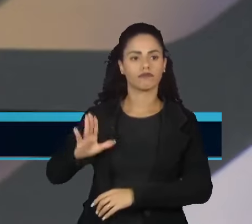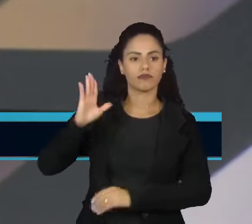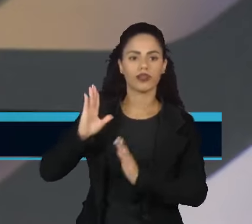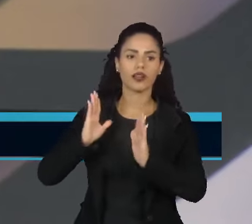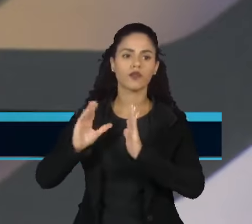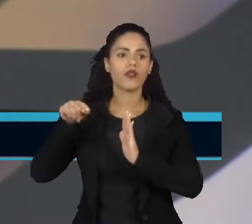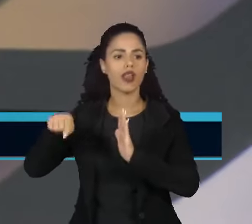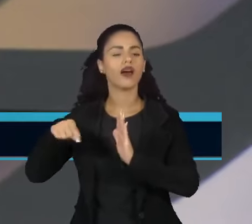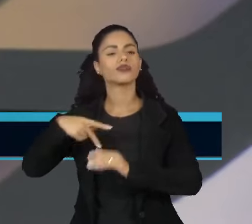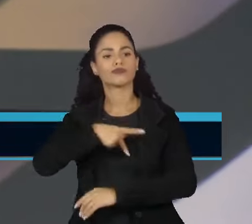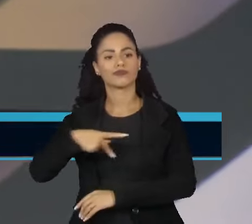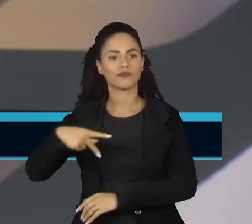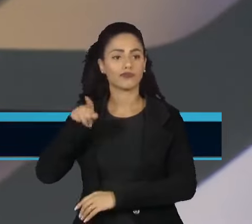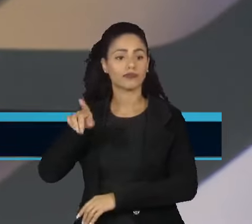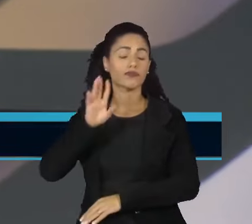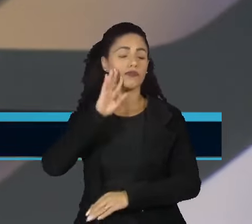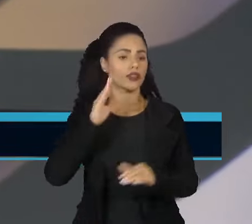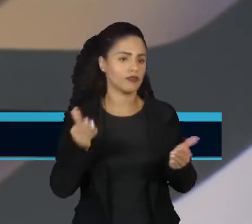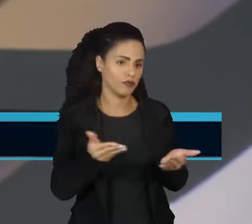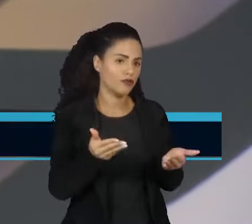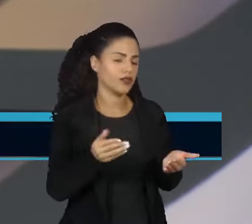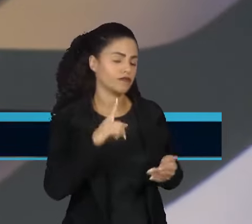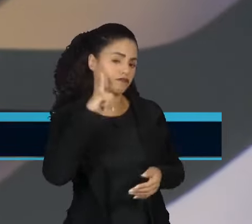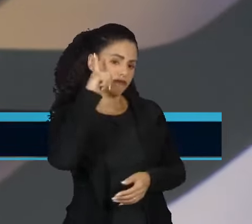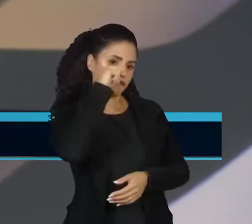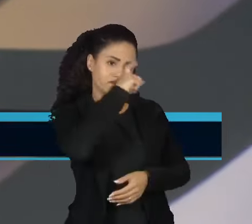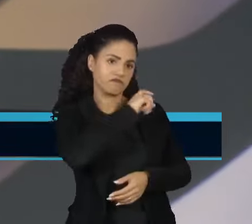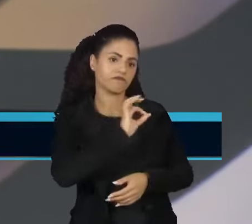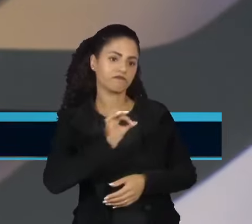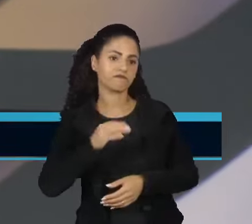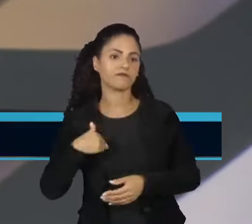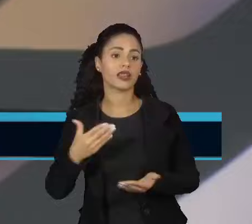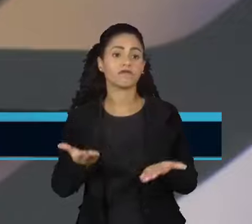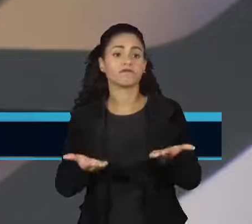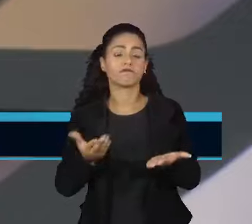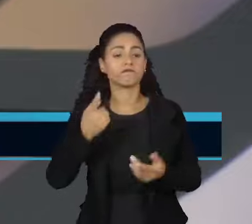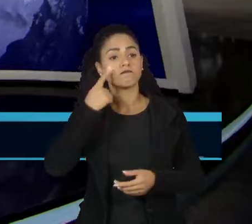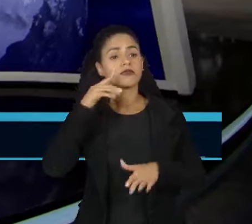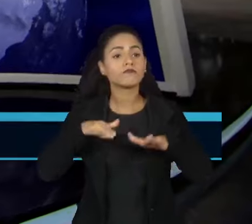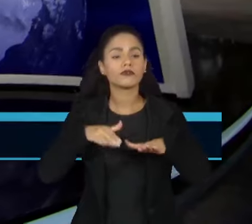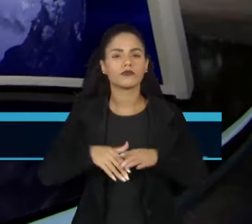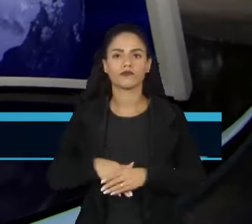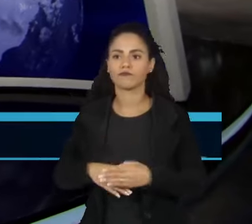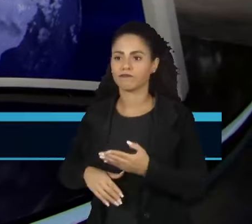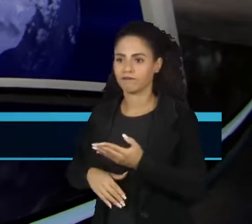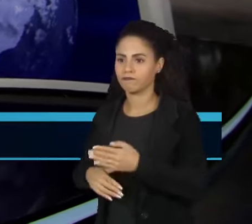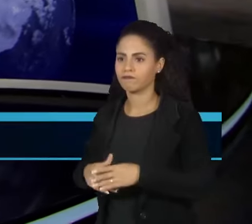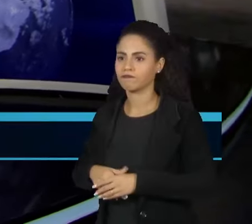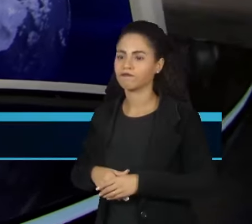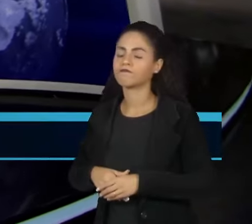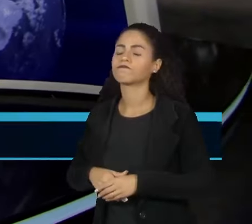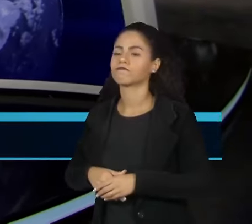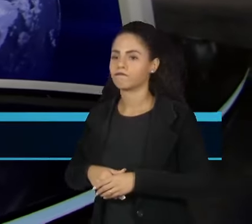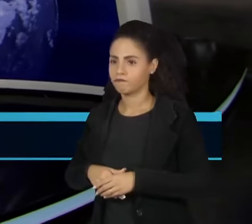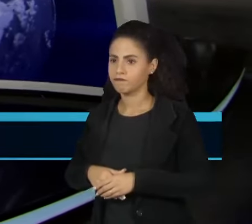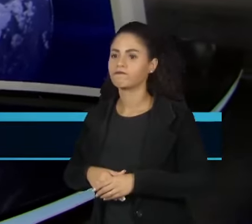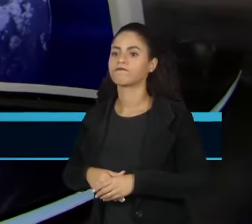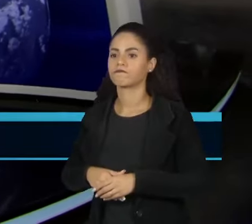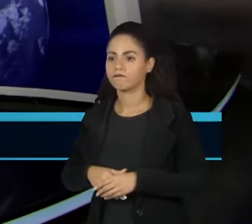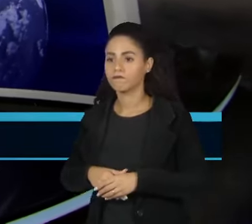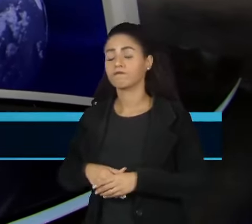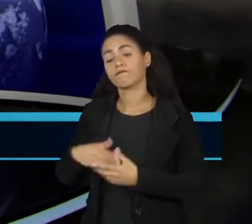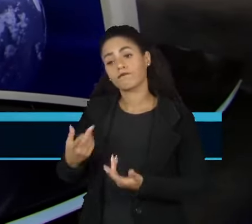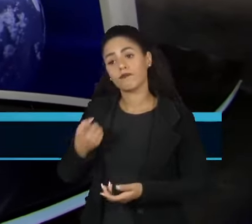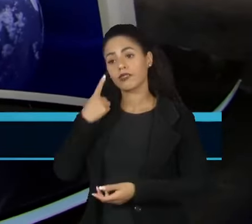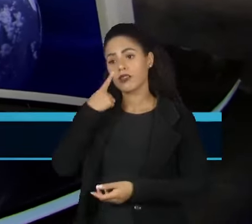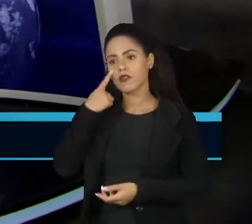nos Estados Unidos. Mas o cenário ainda é muito instável. Pondé? Não, olha, eu acho